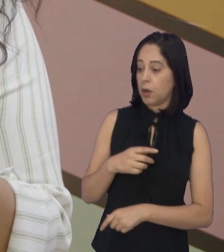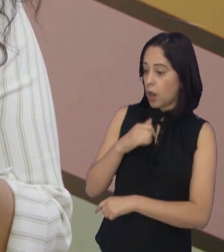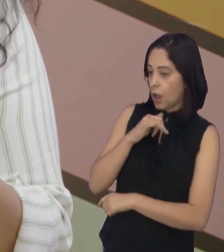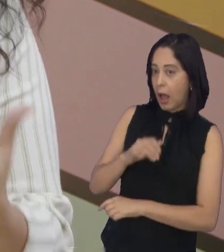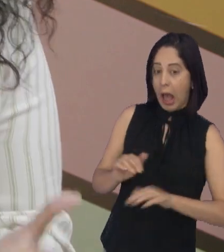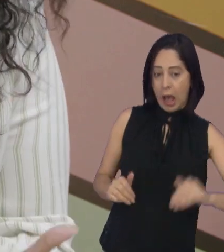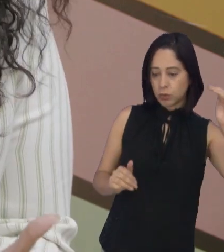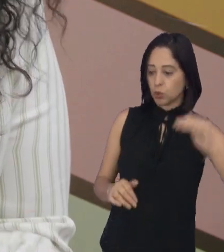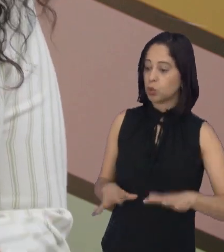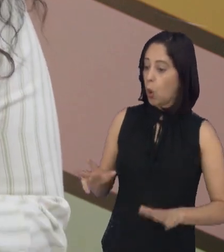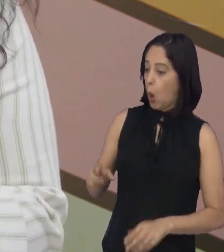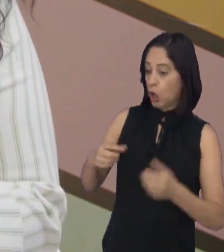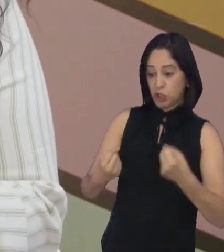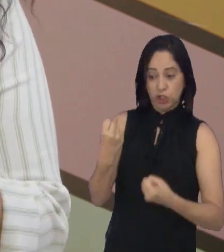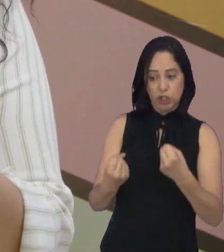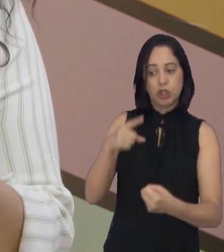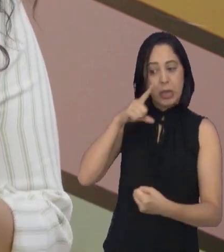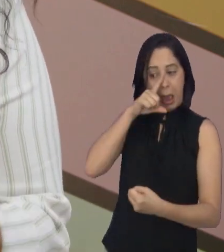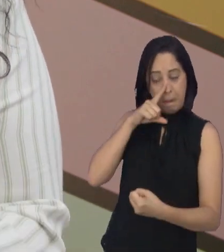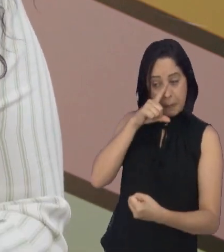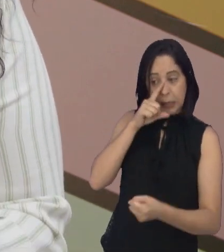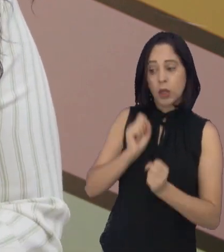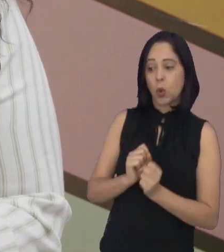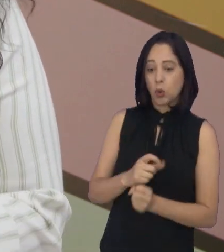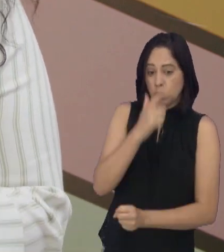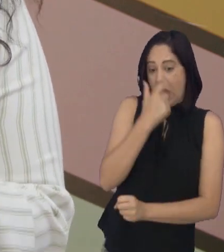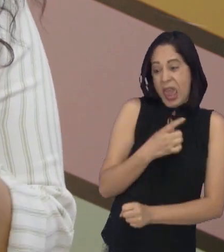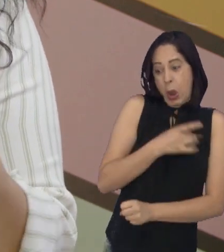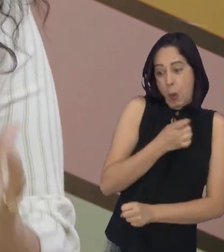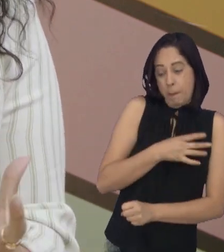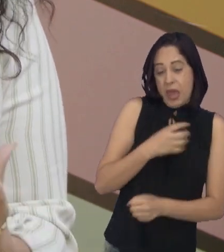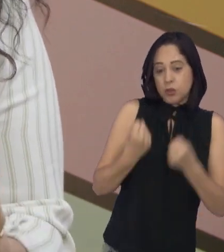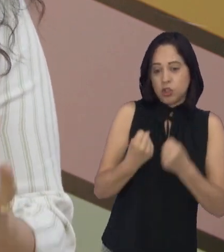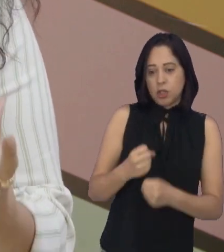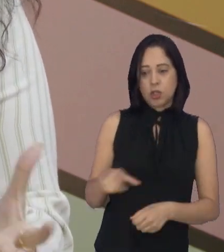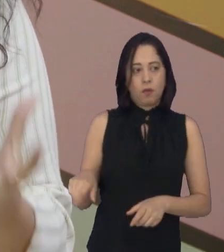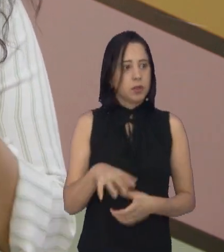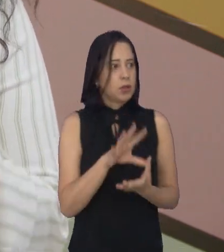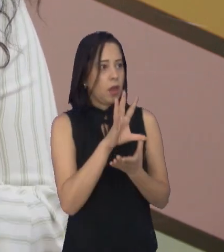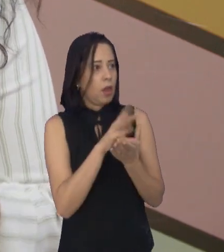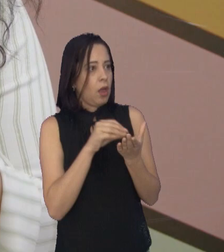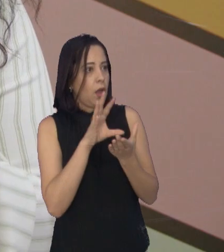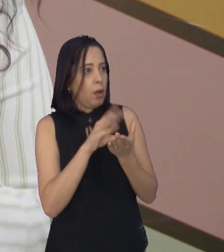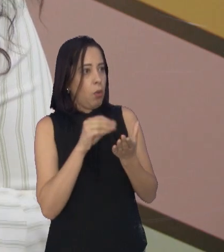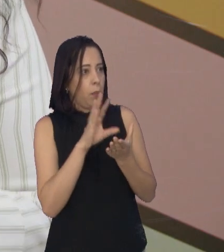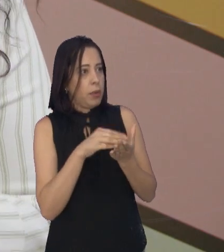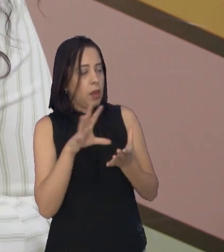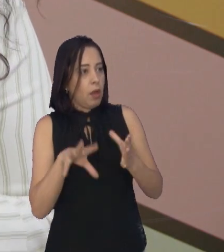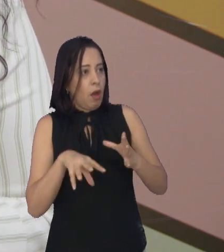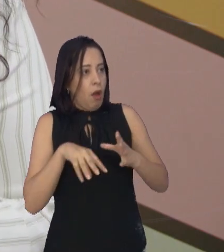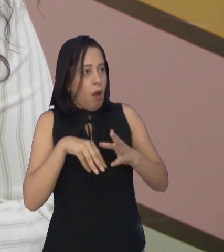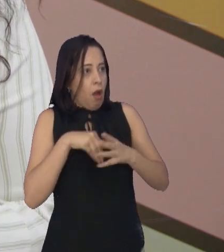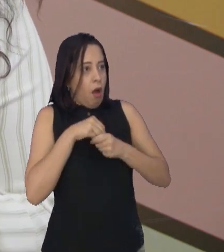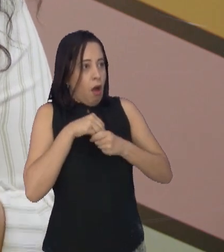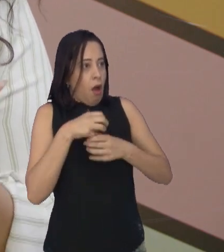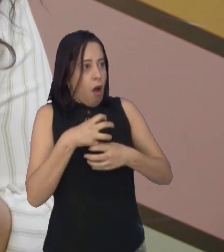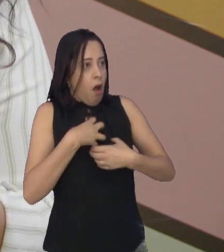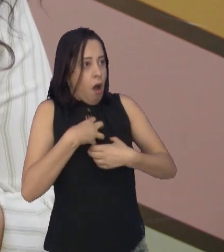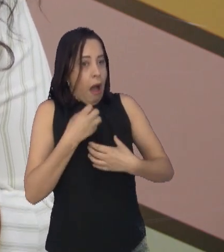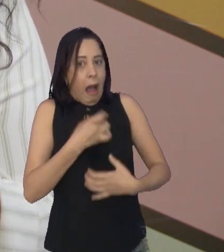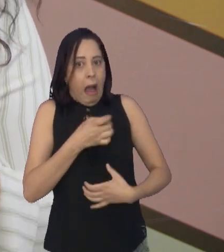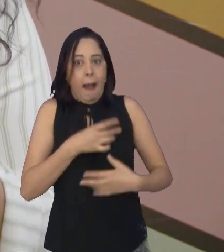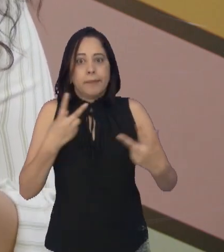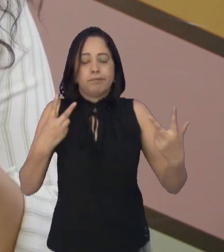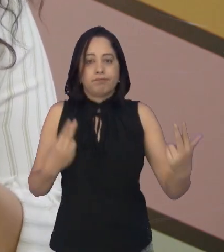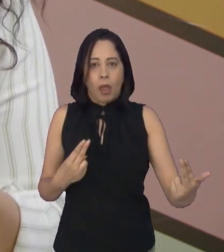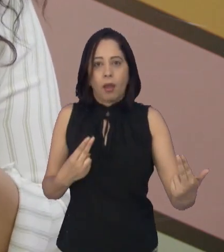é uma coisa perigosa ou que já tem medo de dirigir, que dirigir é perigoso, você pode ir incorporando aquele sentimento. E é